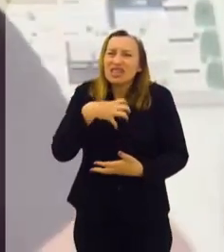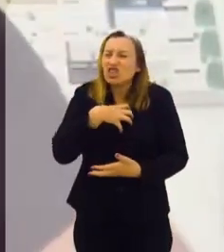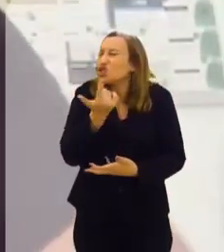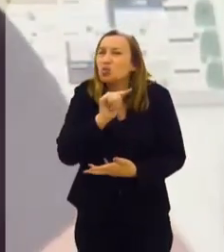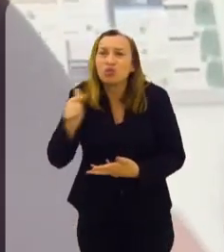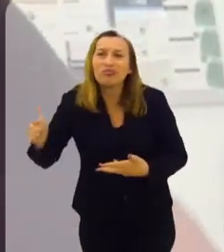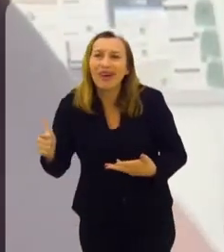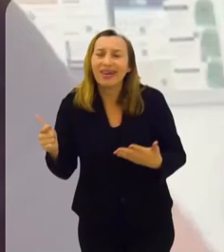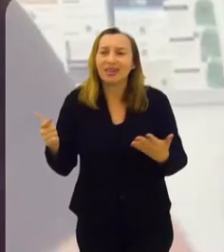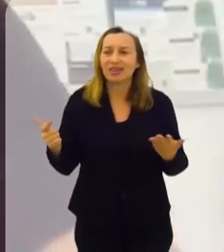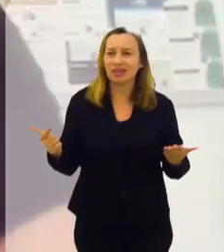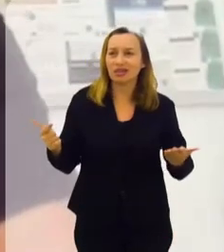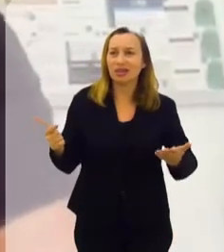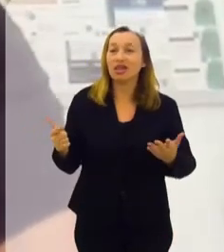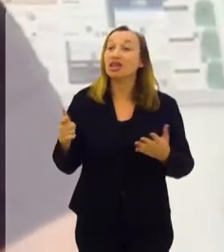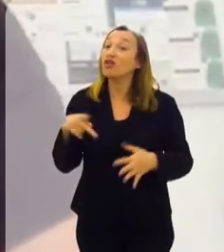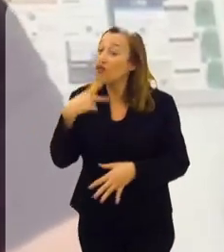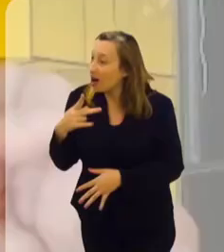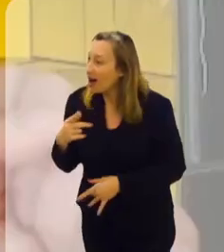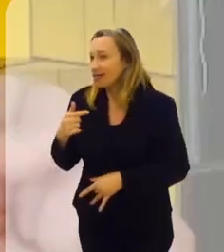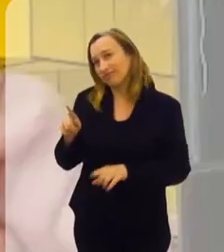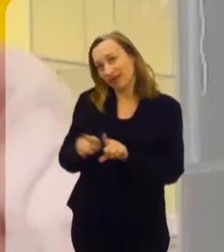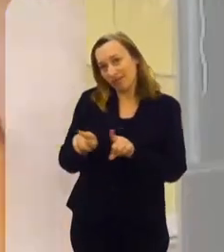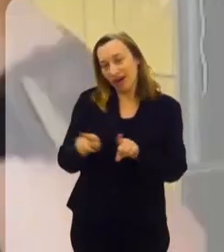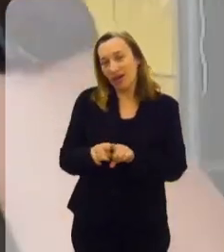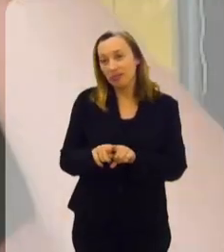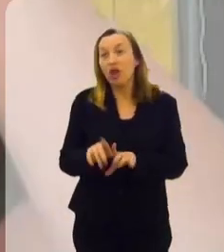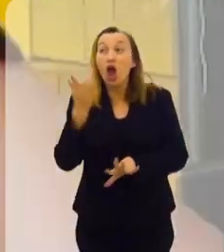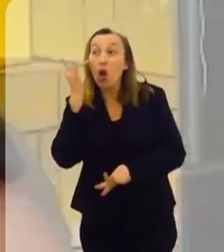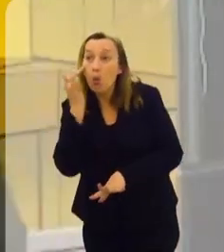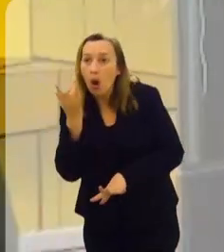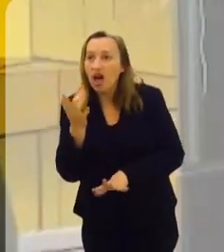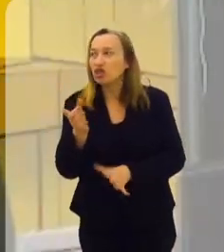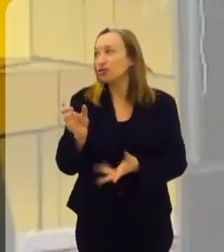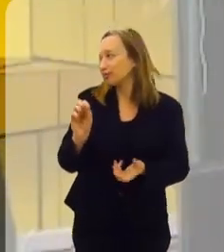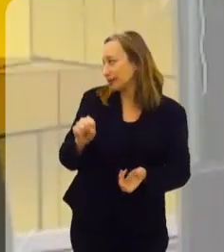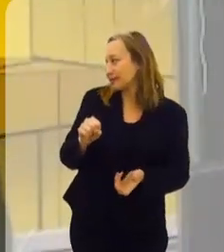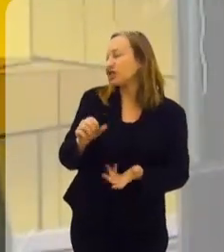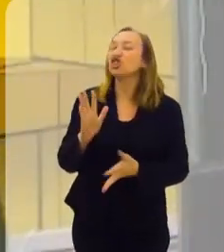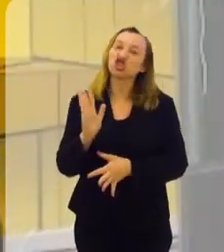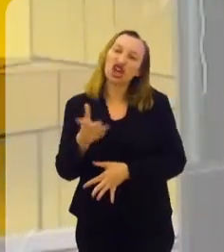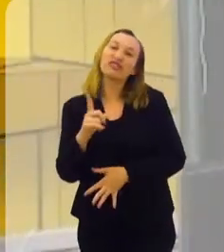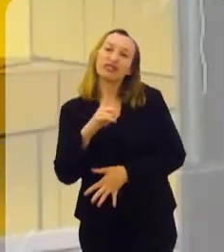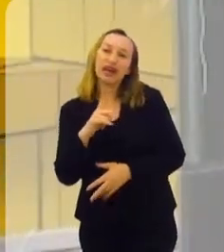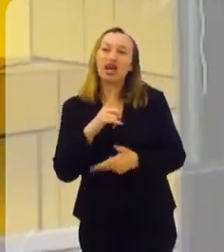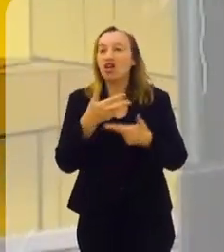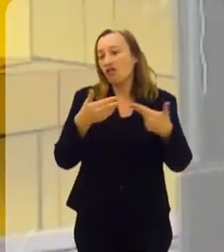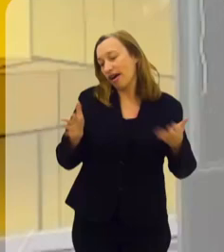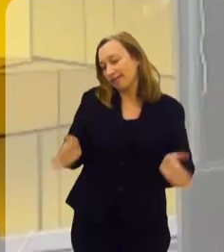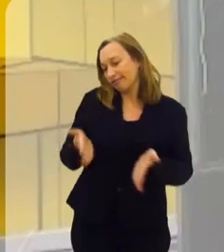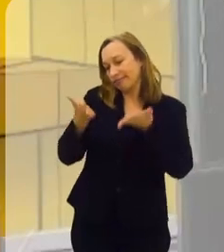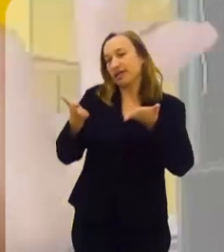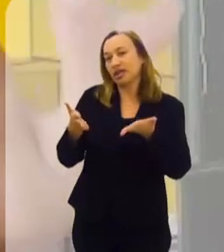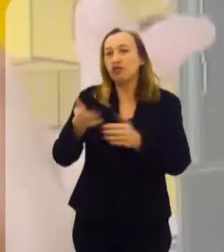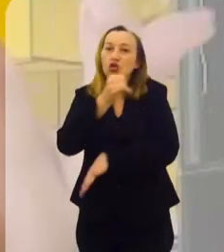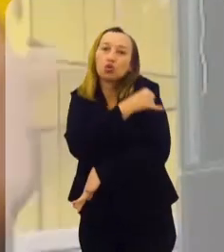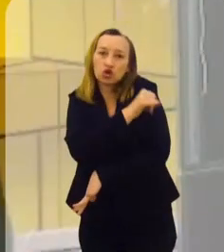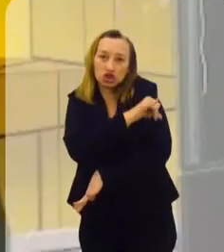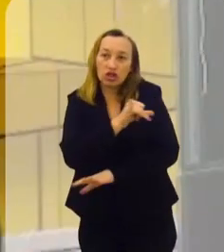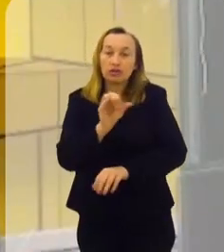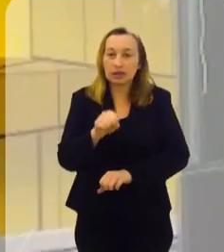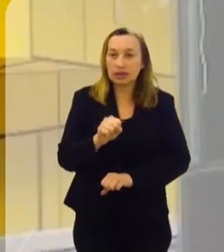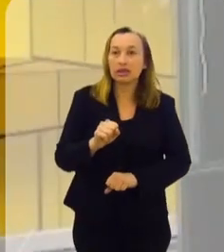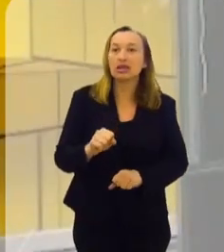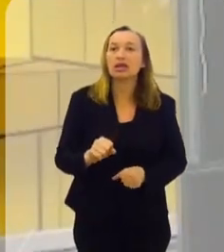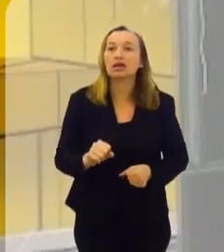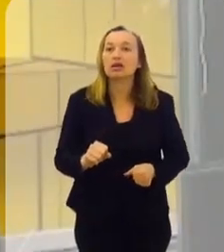sem DNA. E deixa eu complementar. Eu acho que assim, a gente já tem, né, muitas iniciativas